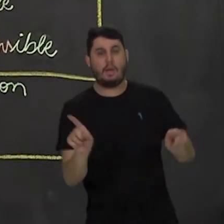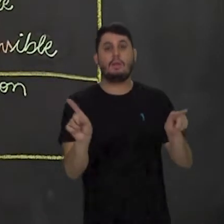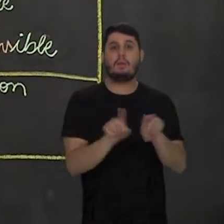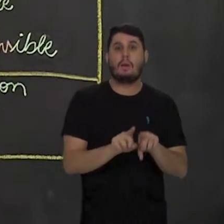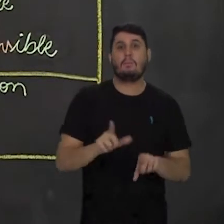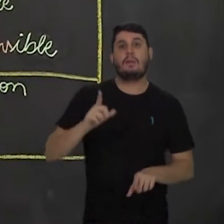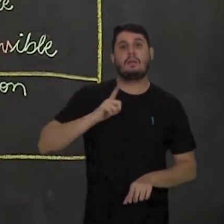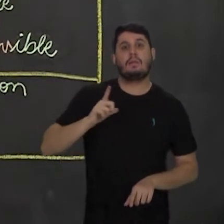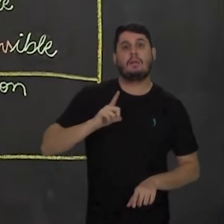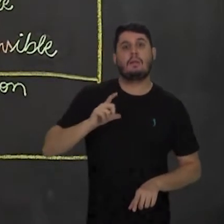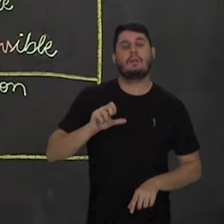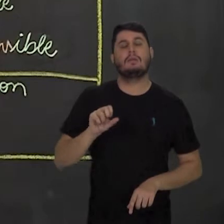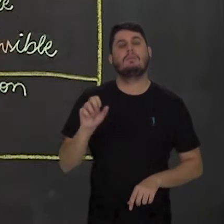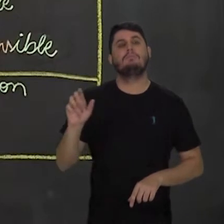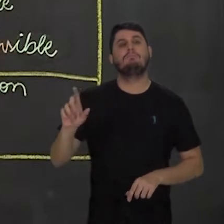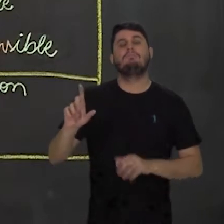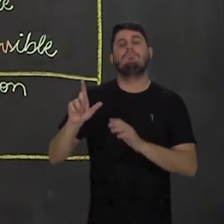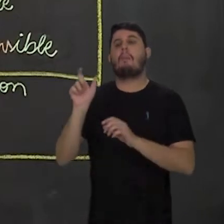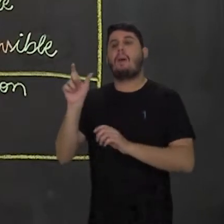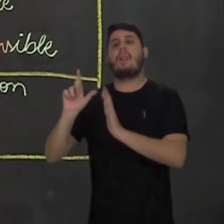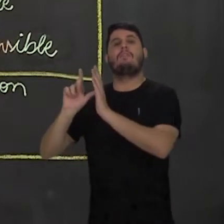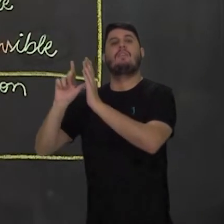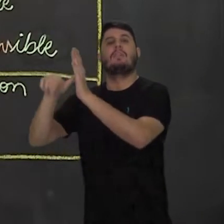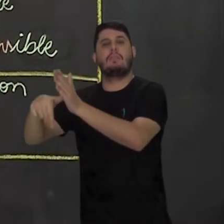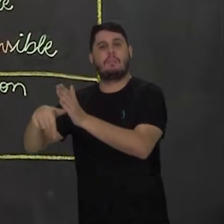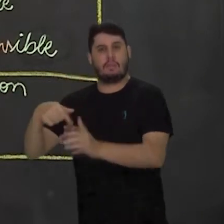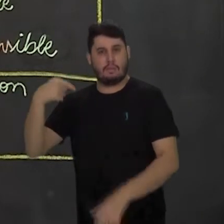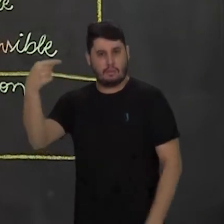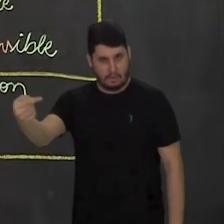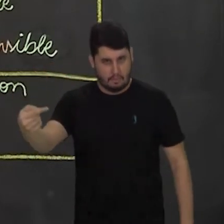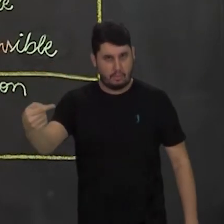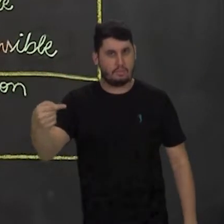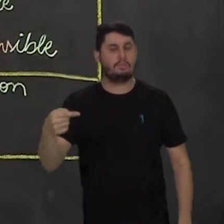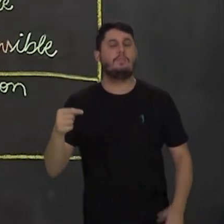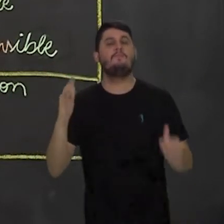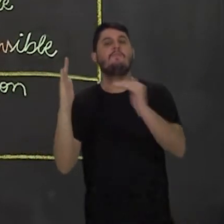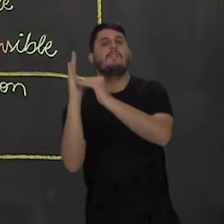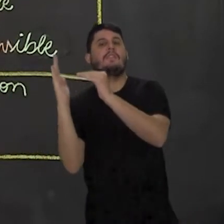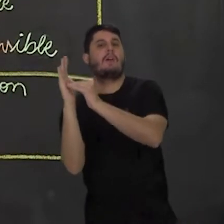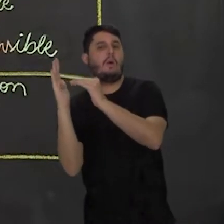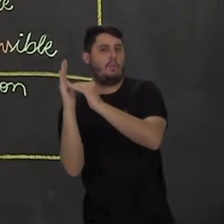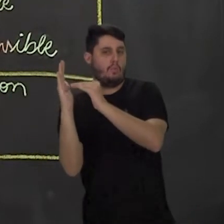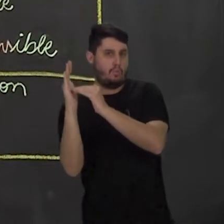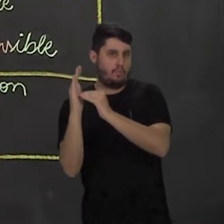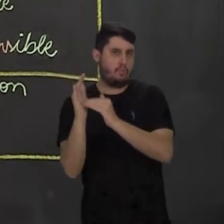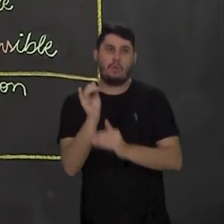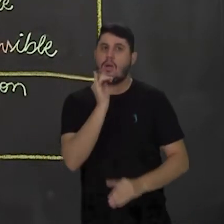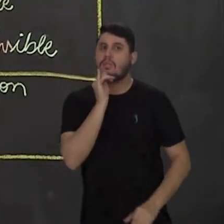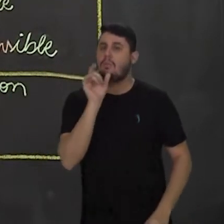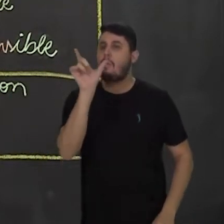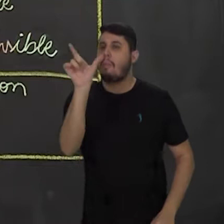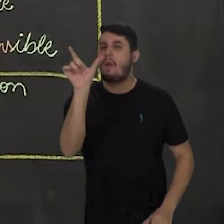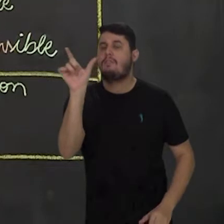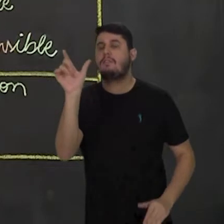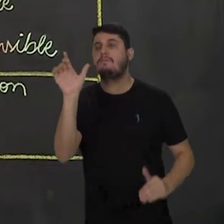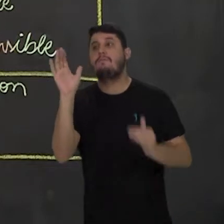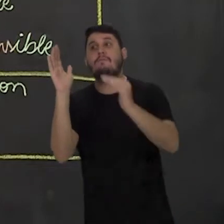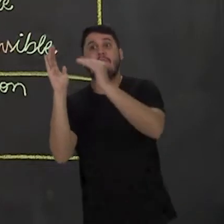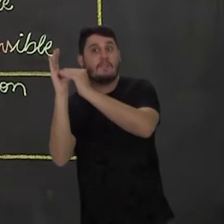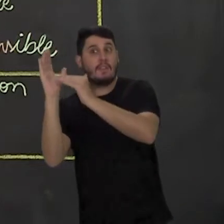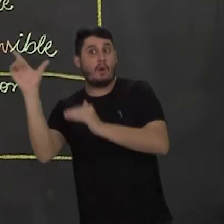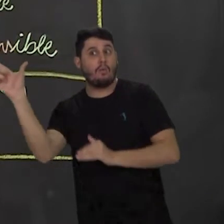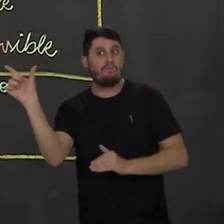a sufixação, que é o acréscimo no final da palavra de uma unidade, fazendo